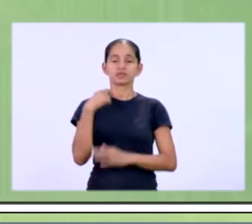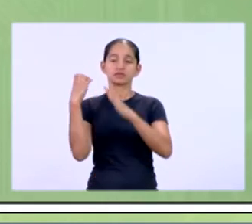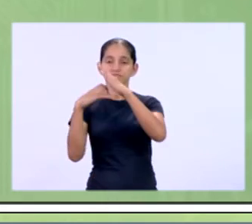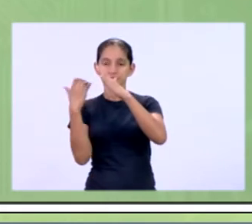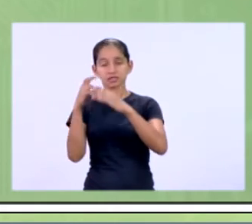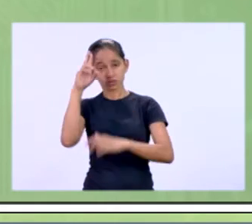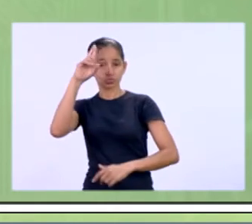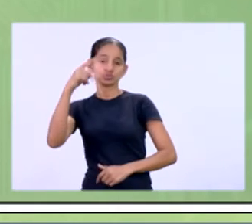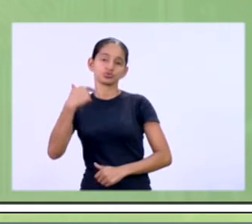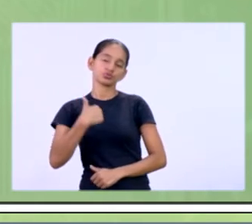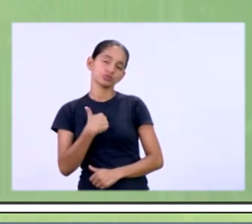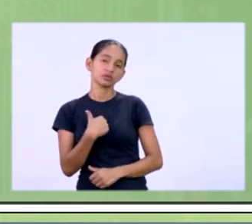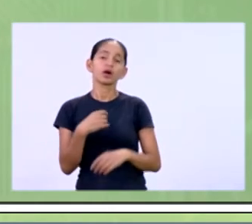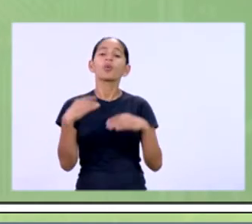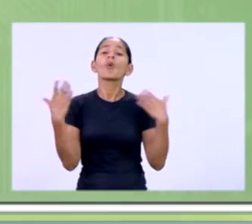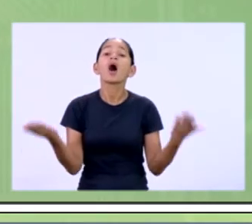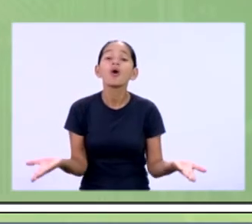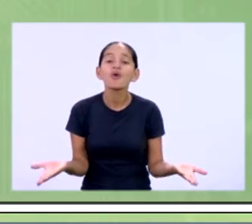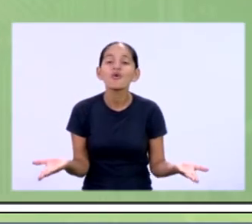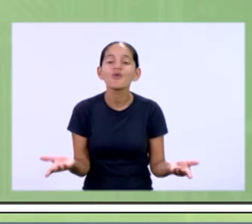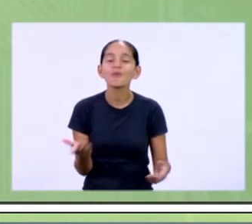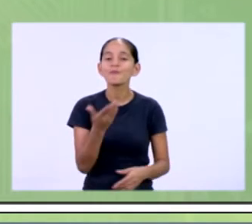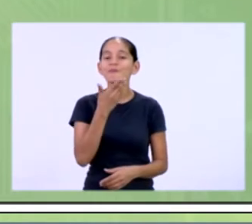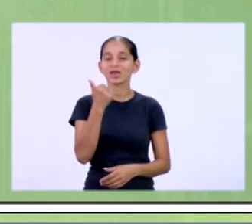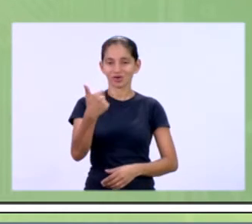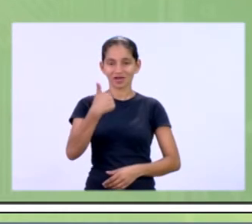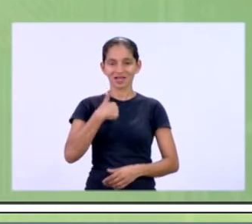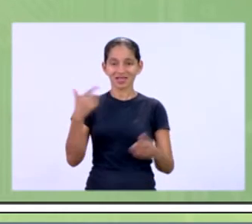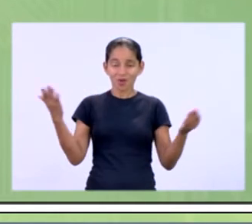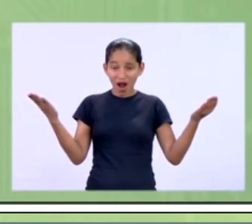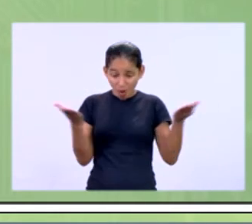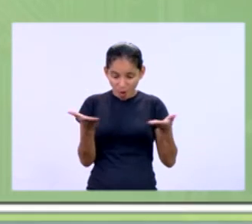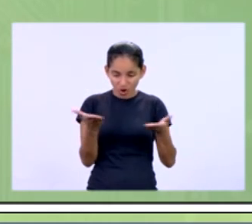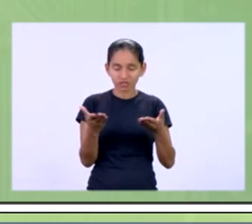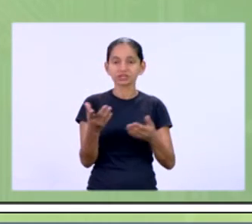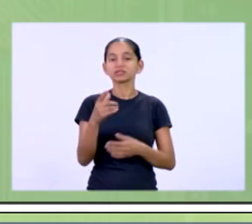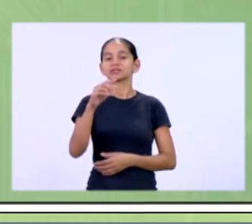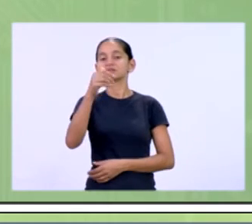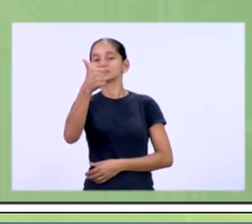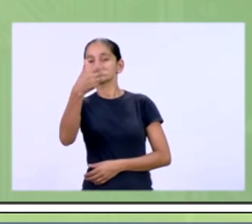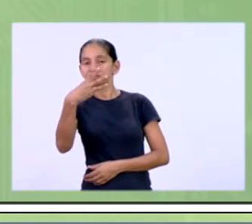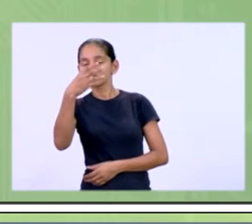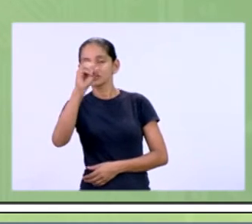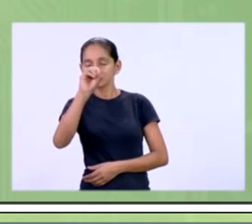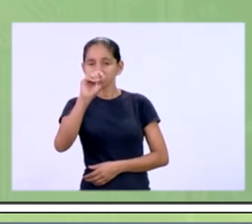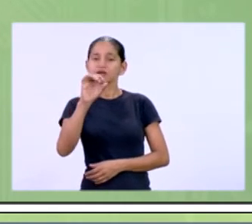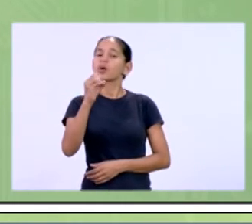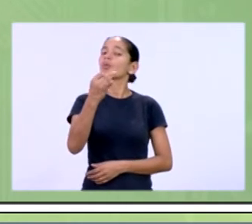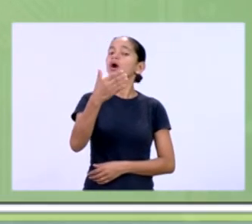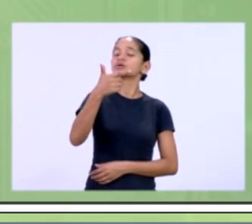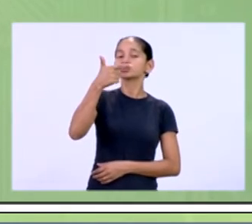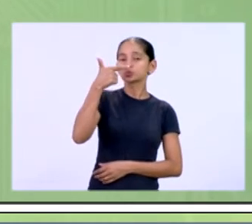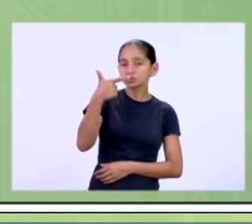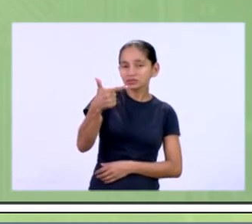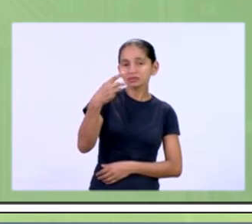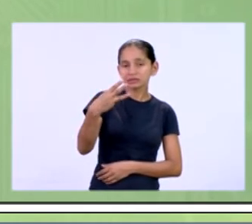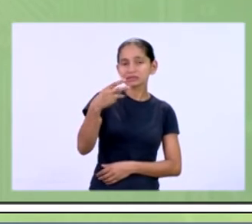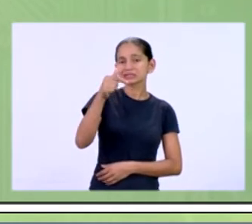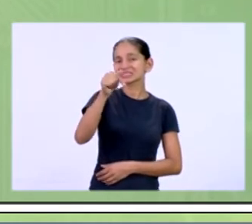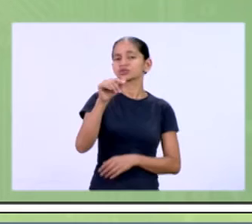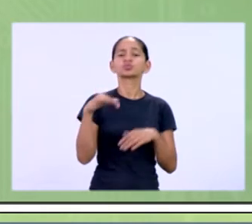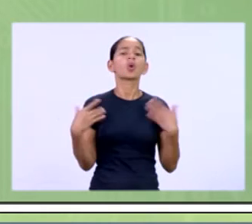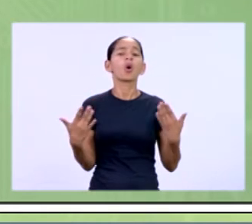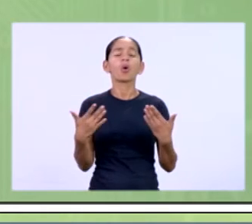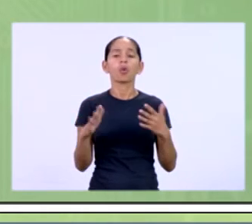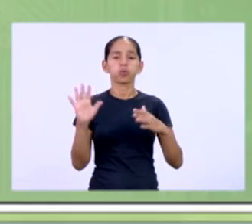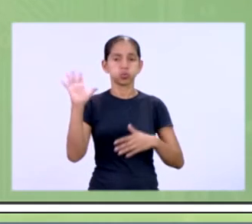237.485,85 tributação. Qual é a melhor forma? O que é melhor para você? Pagar 130 ou pagar 237? Você que decide. Então, a melhor